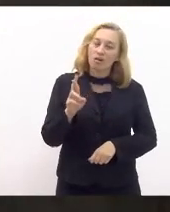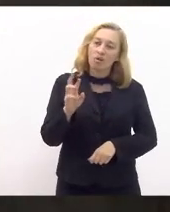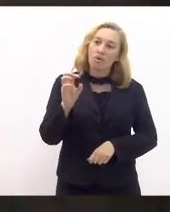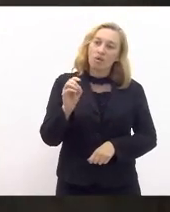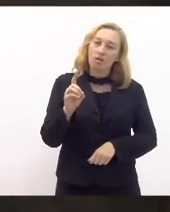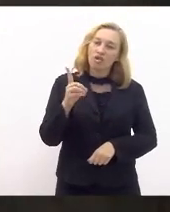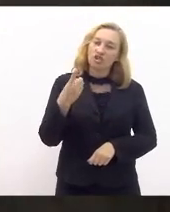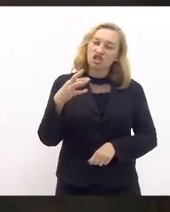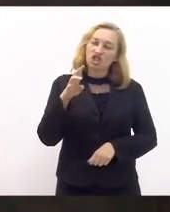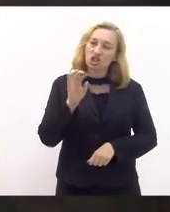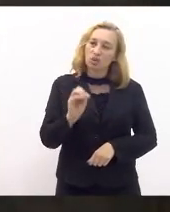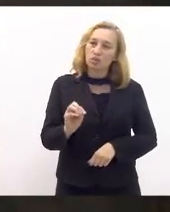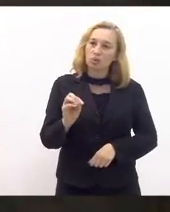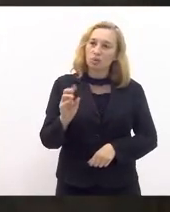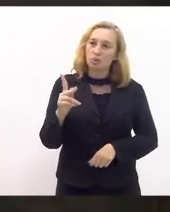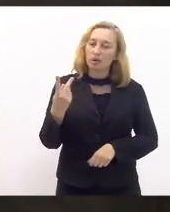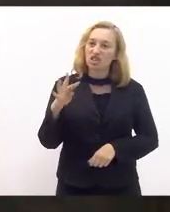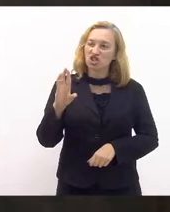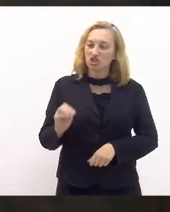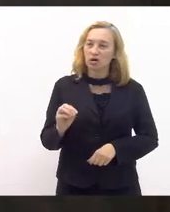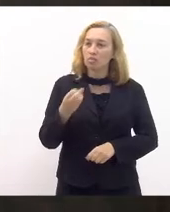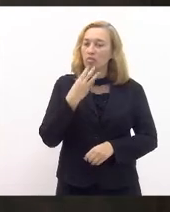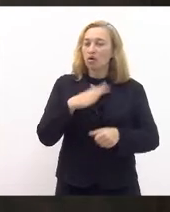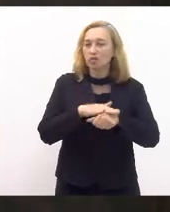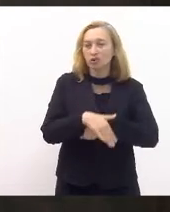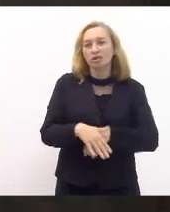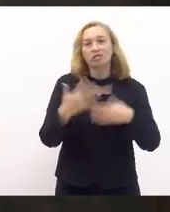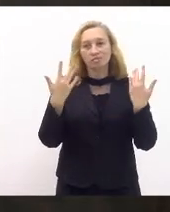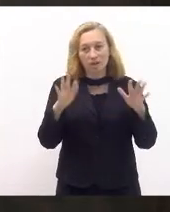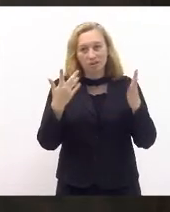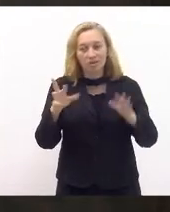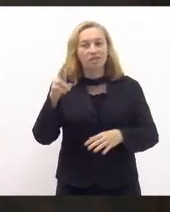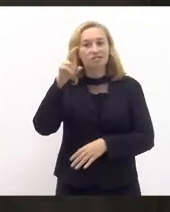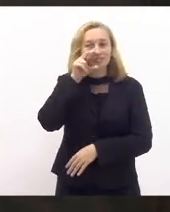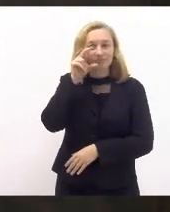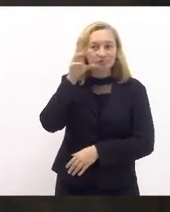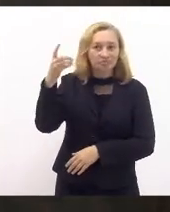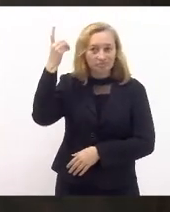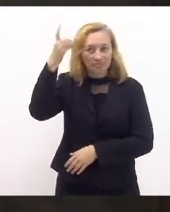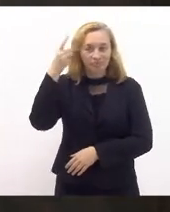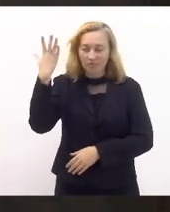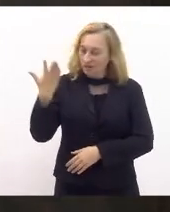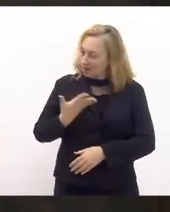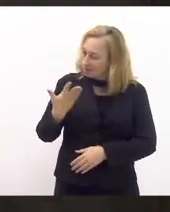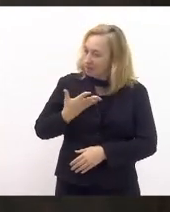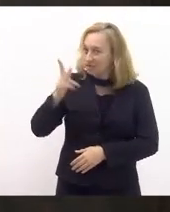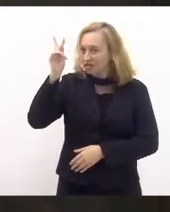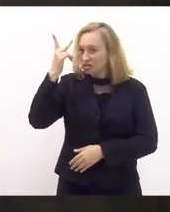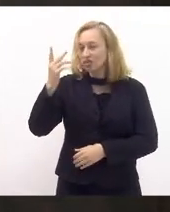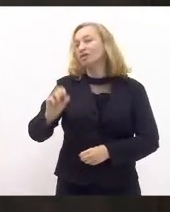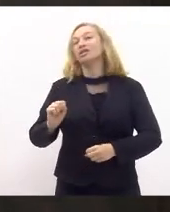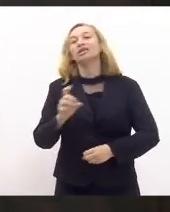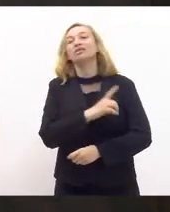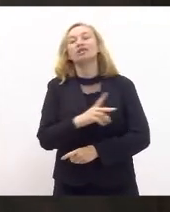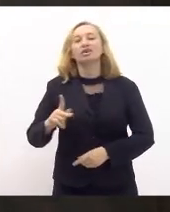Boa noite. Queria saudar o deputado Rosenberg Reis, um parceiro histórico da Defensoria